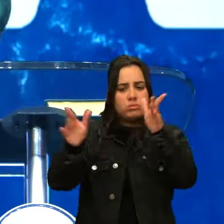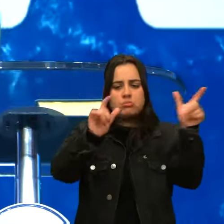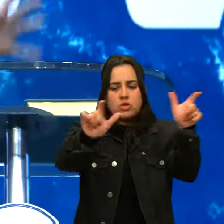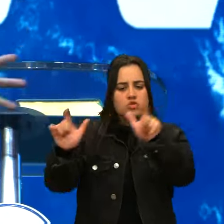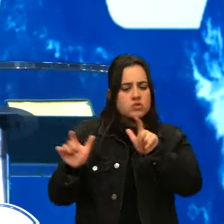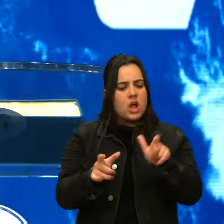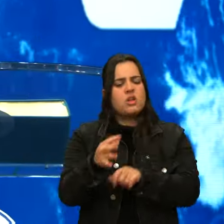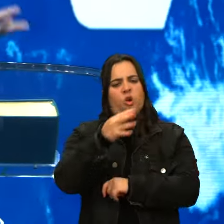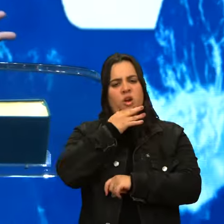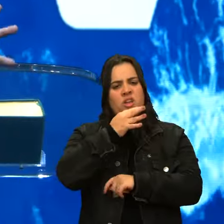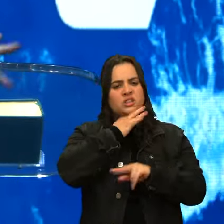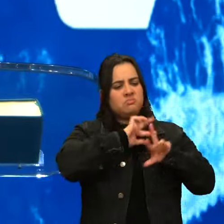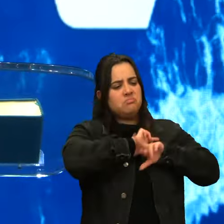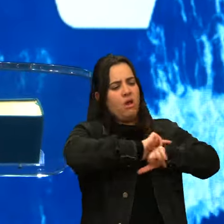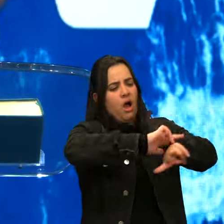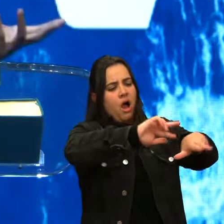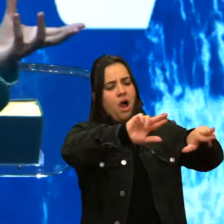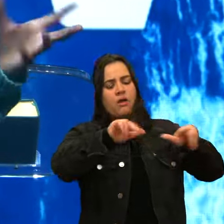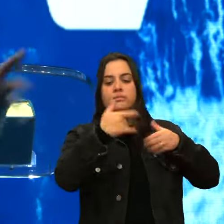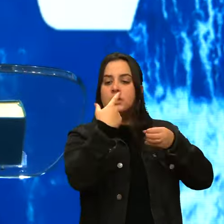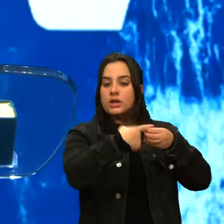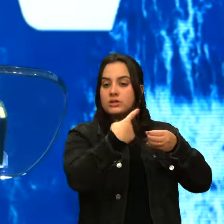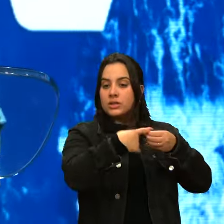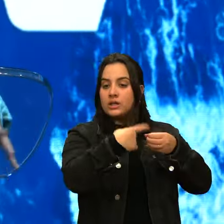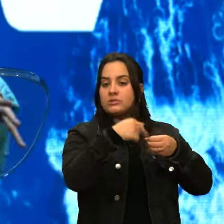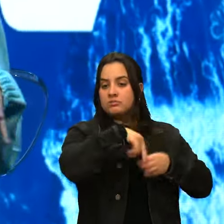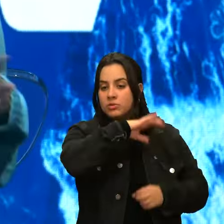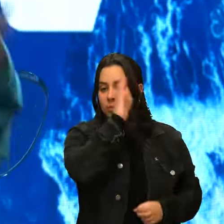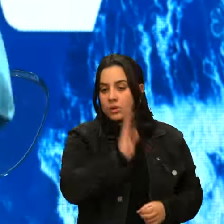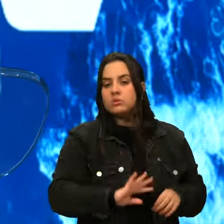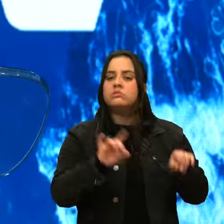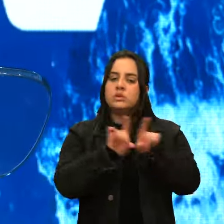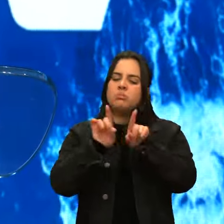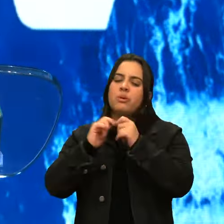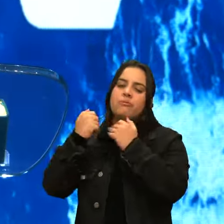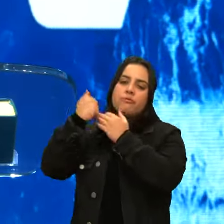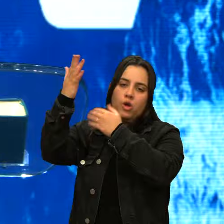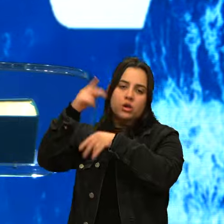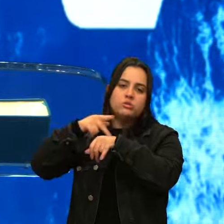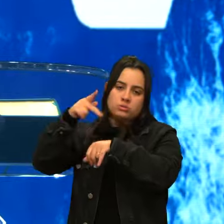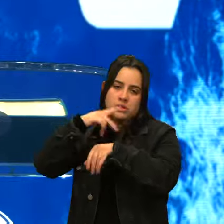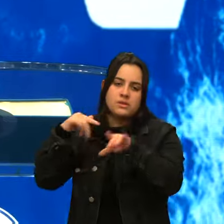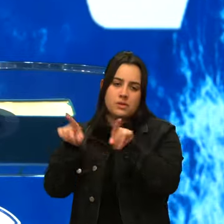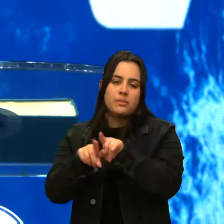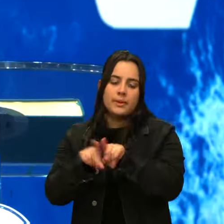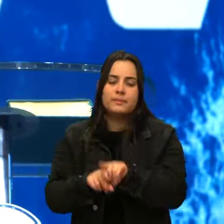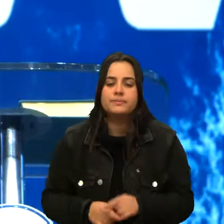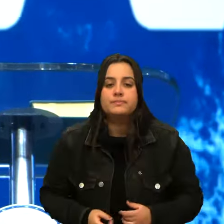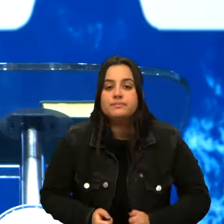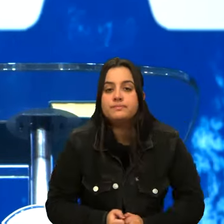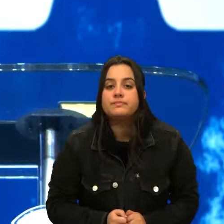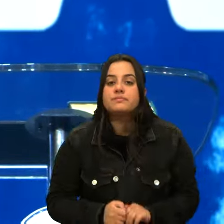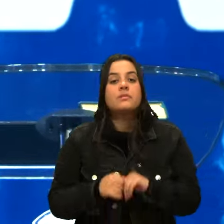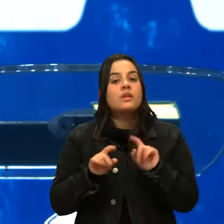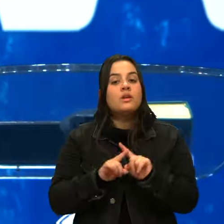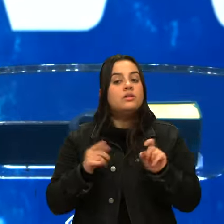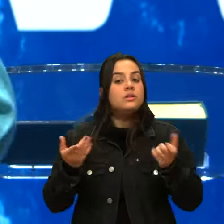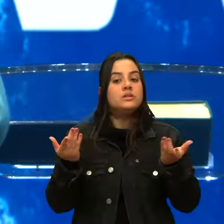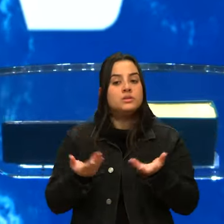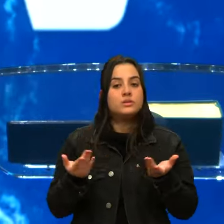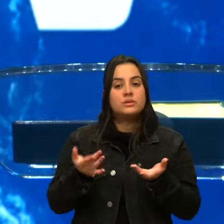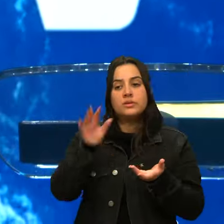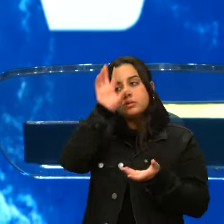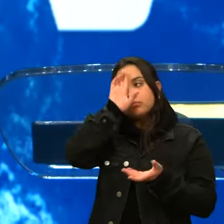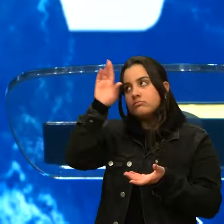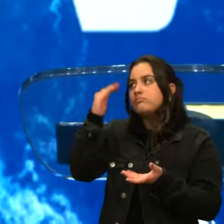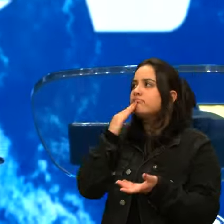várias cidades diferentes do Brasil e fora também. E o Senhor me chamou para estar aqui nesse tempo, para fazer